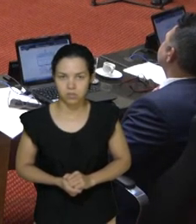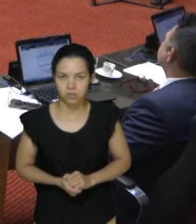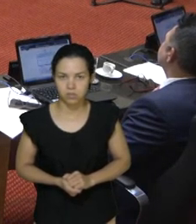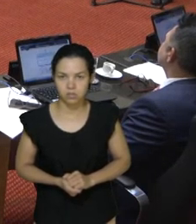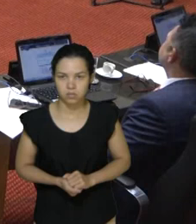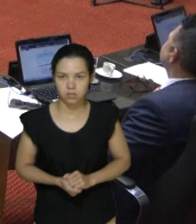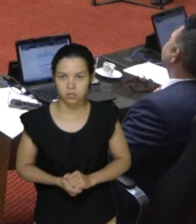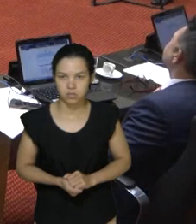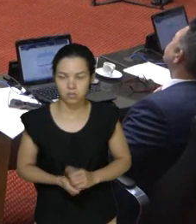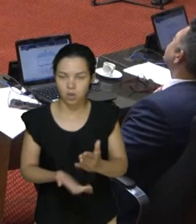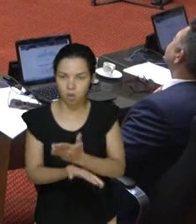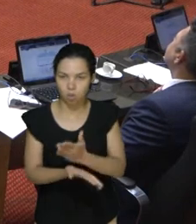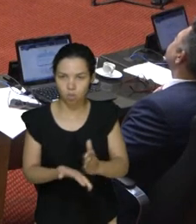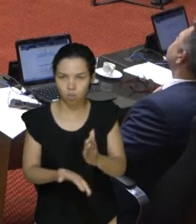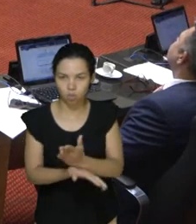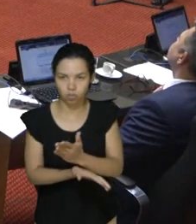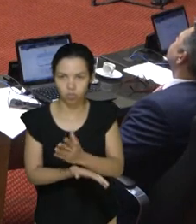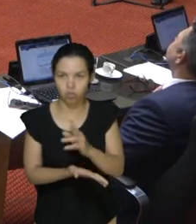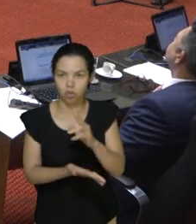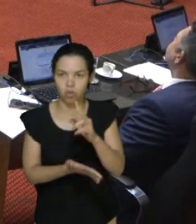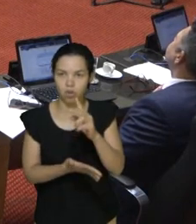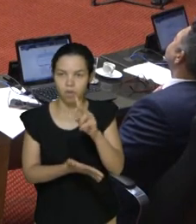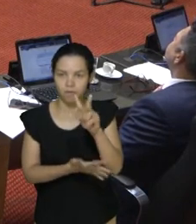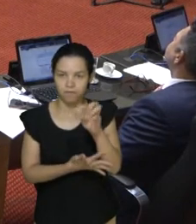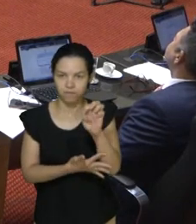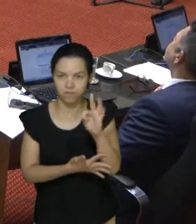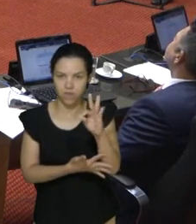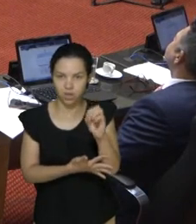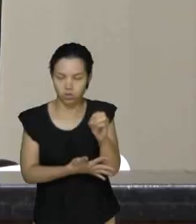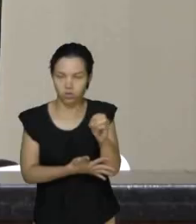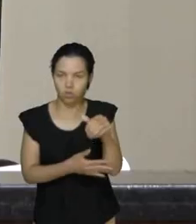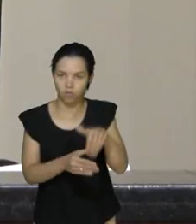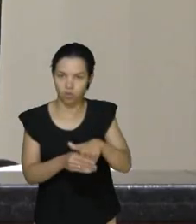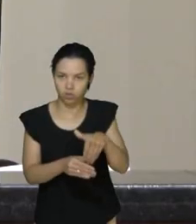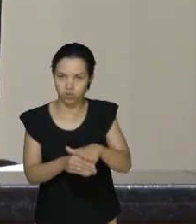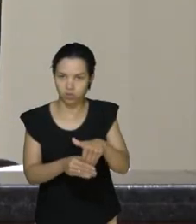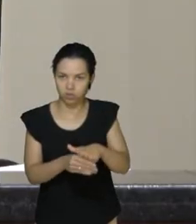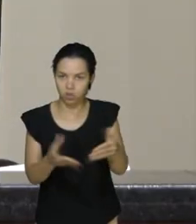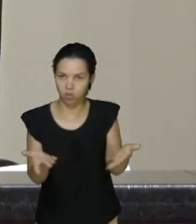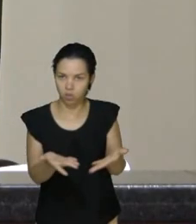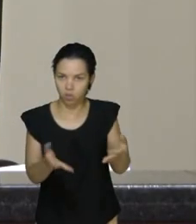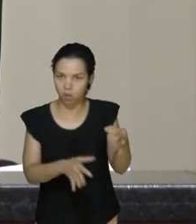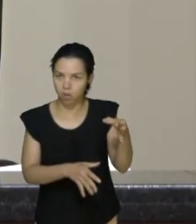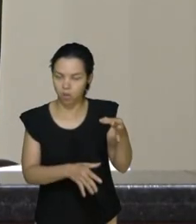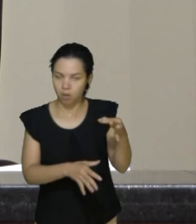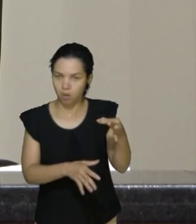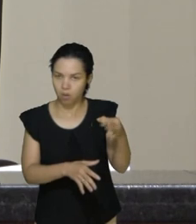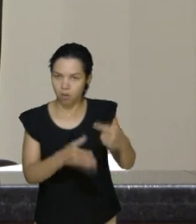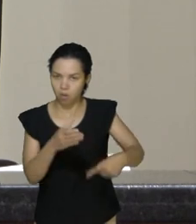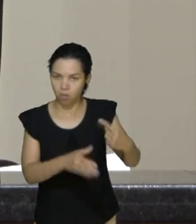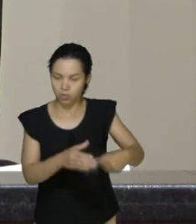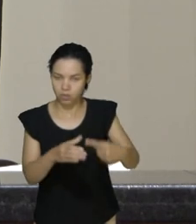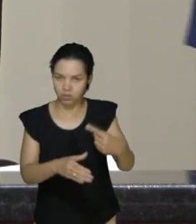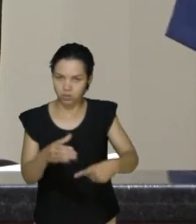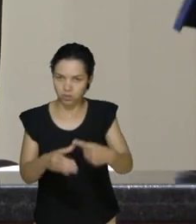alguns vetos que nós vamos votar hoje não têm o parecer das comissões,